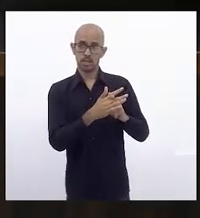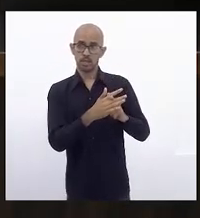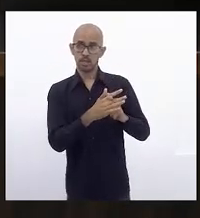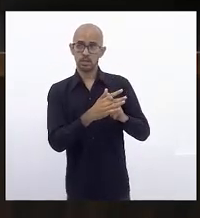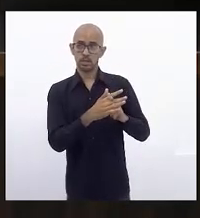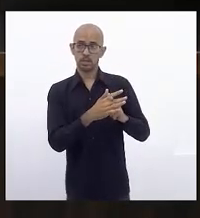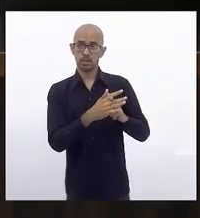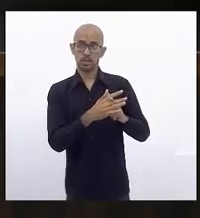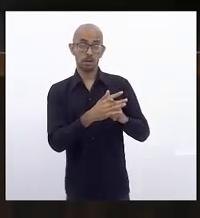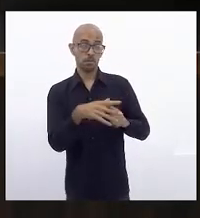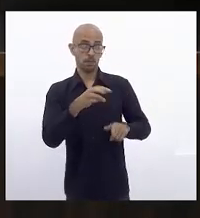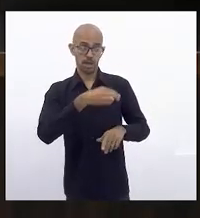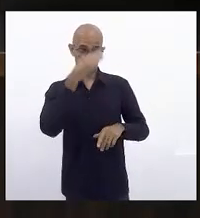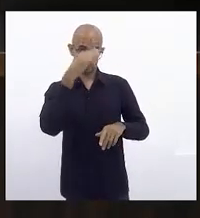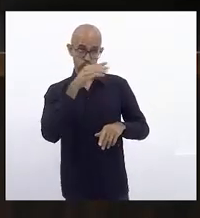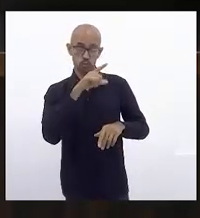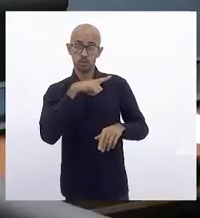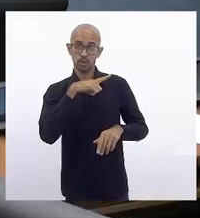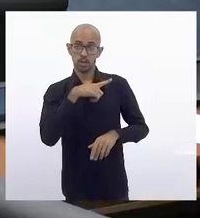Márcio.